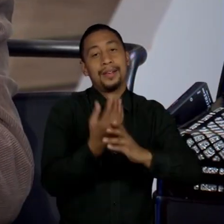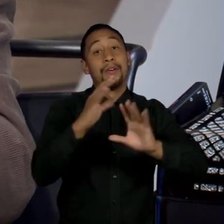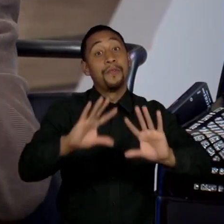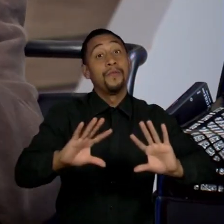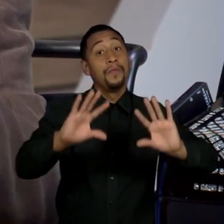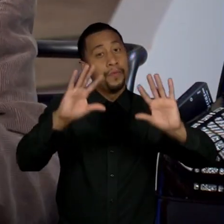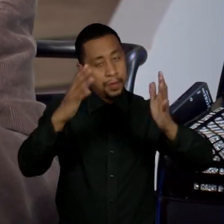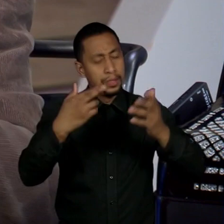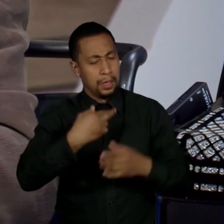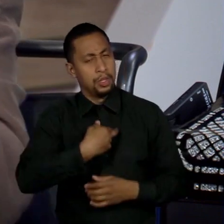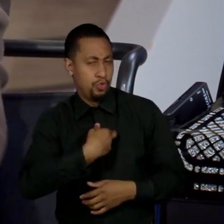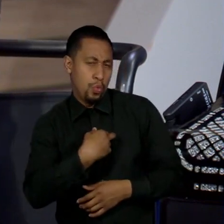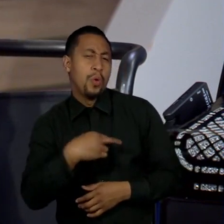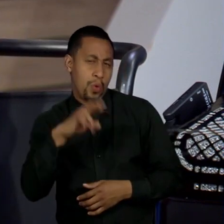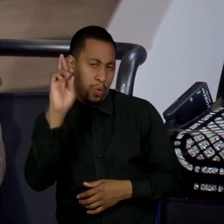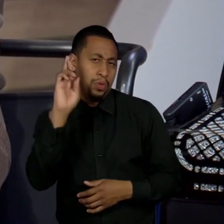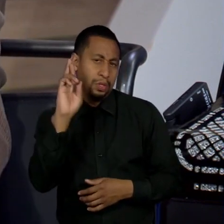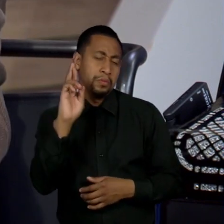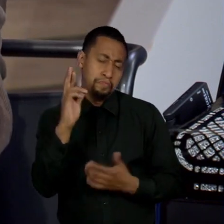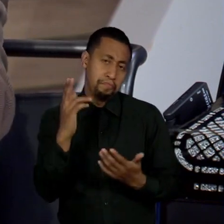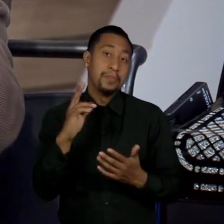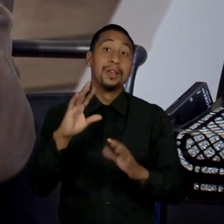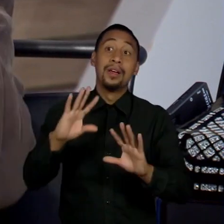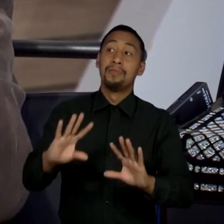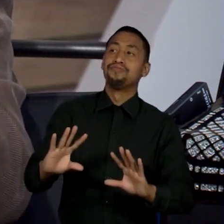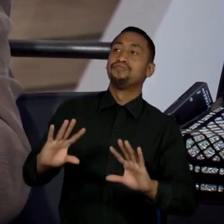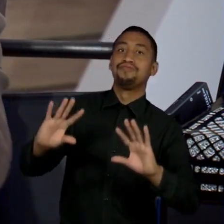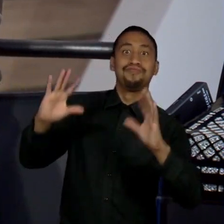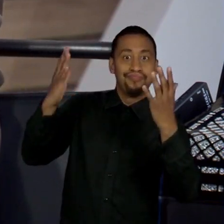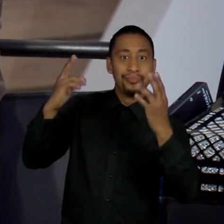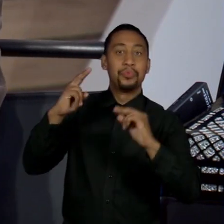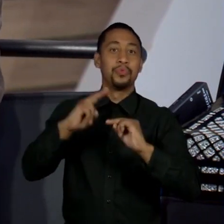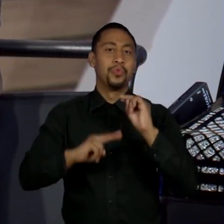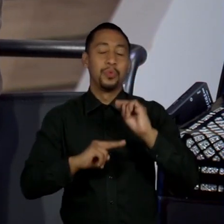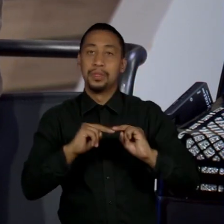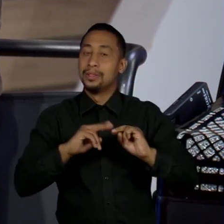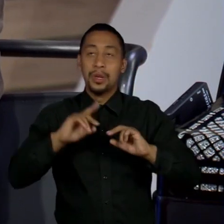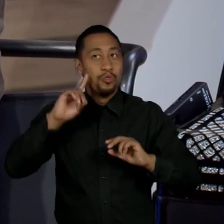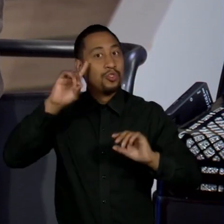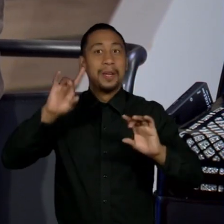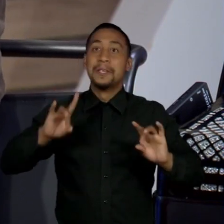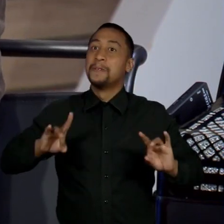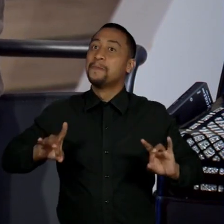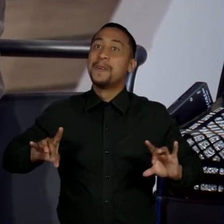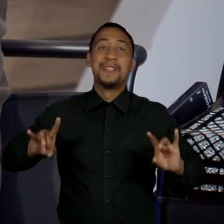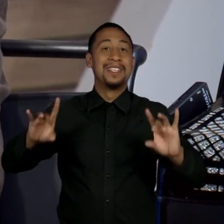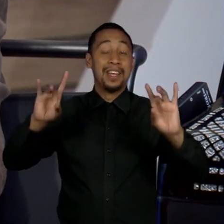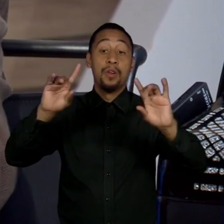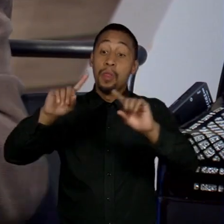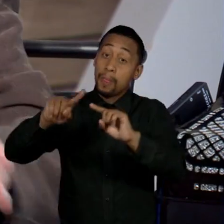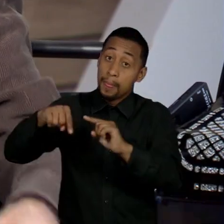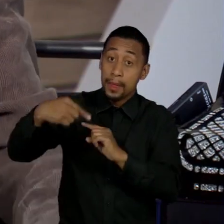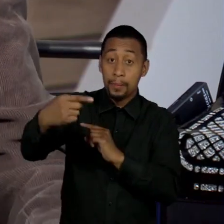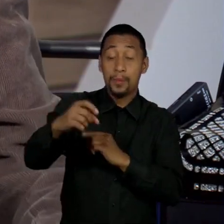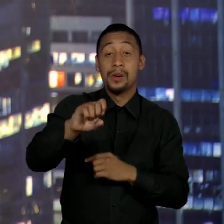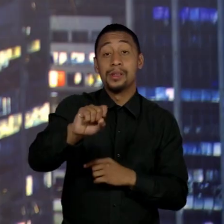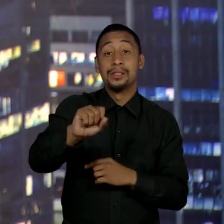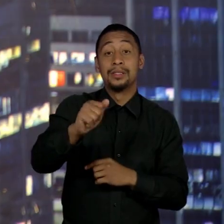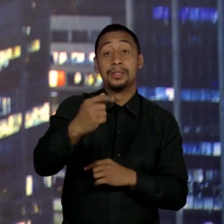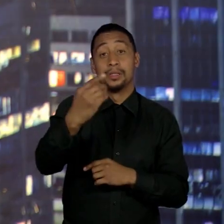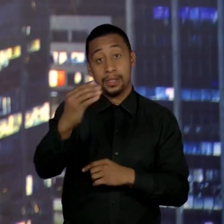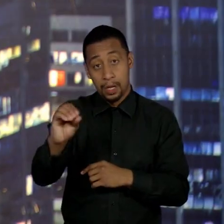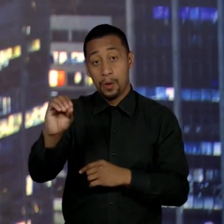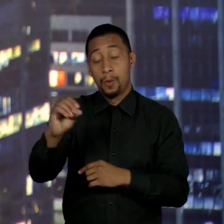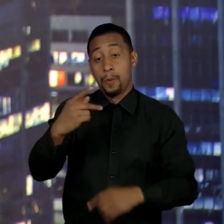e profana. E o São João é o grande dia, mas o São Pedro vai encerrar essa festa, vamos dizer assim, no sentido... Mas já